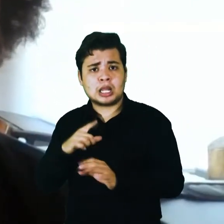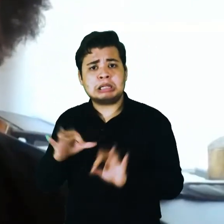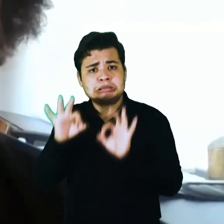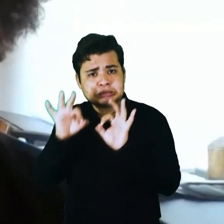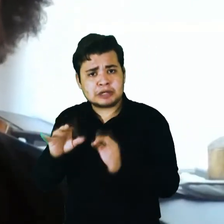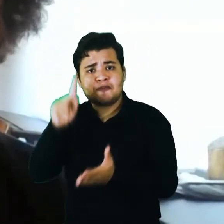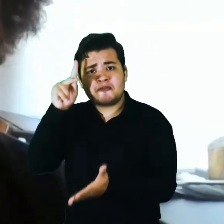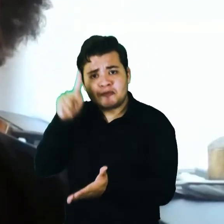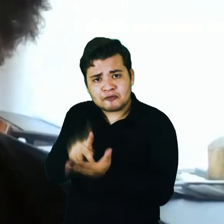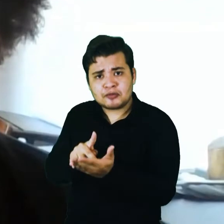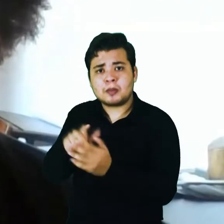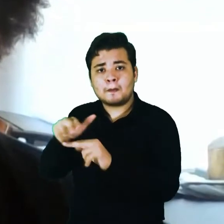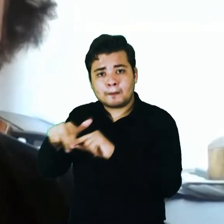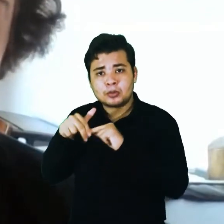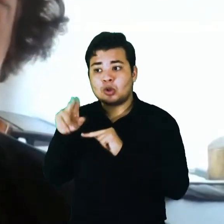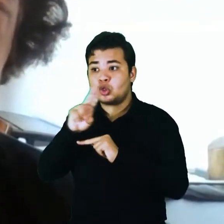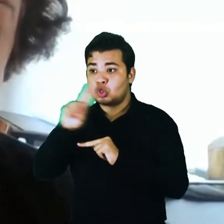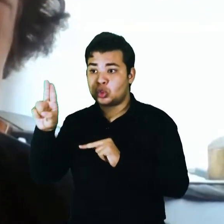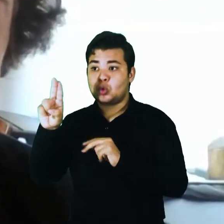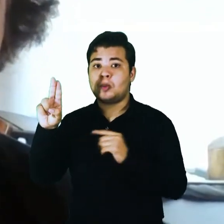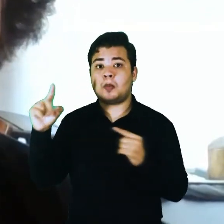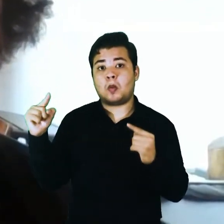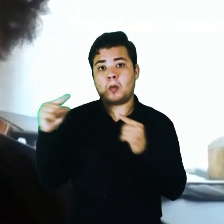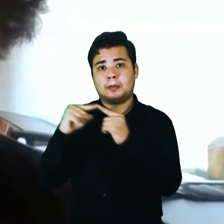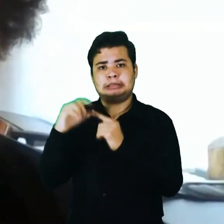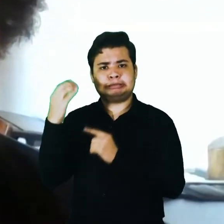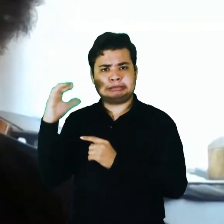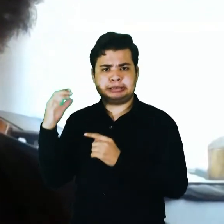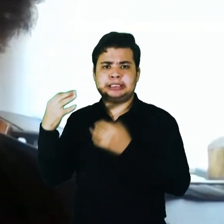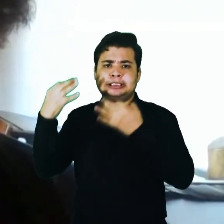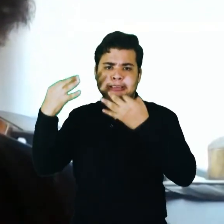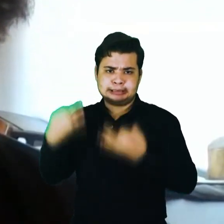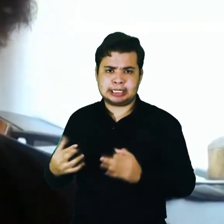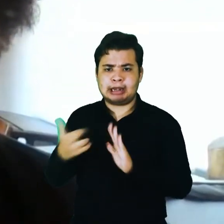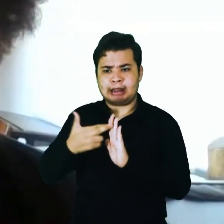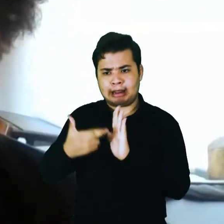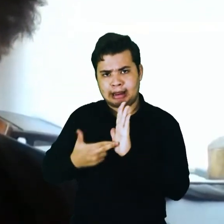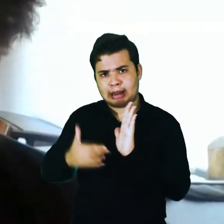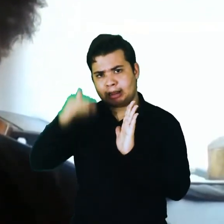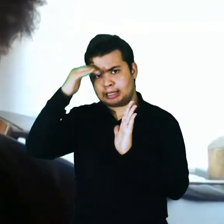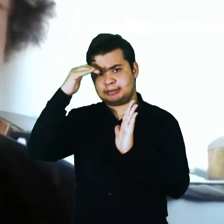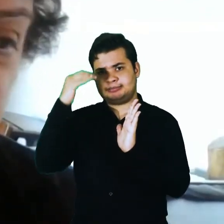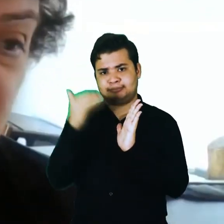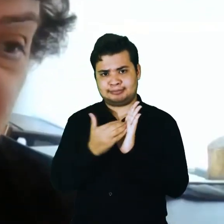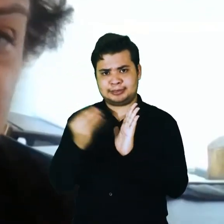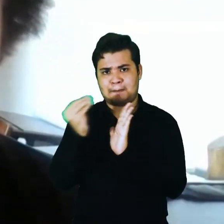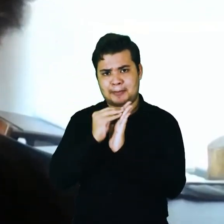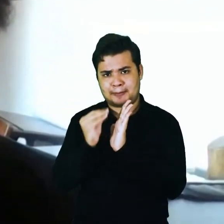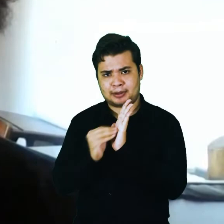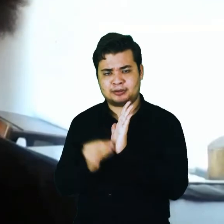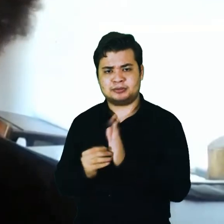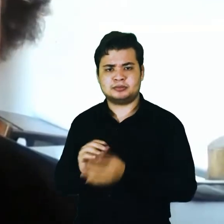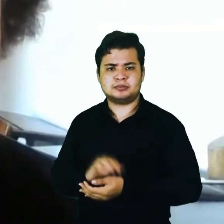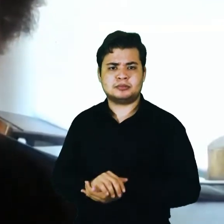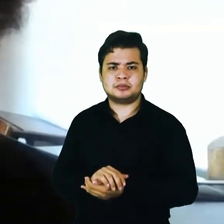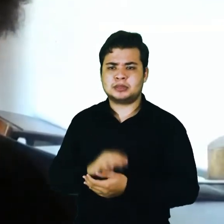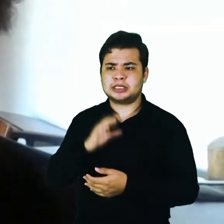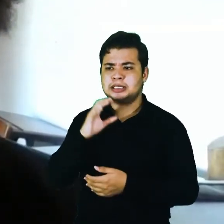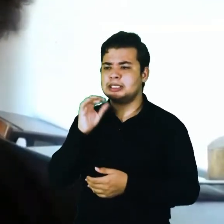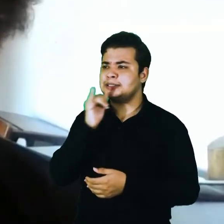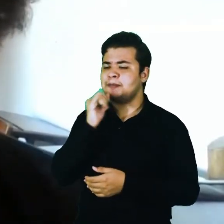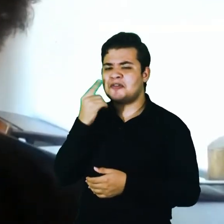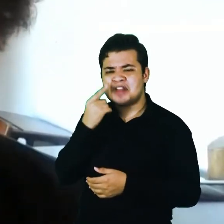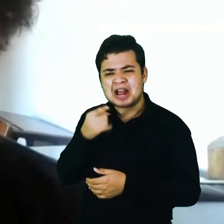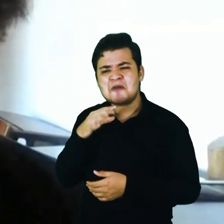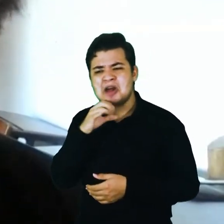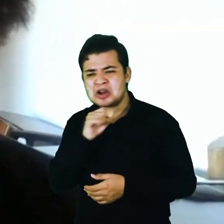né? Por esse nome cientificamente correto e que tem uma base, né? Não é simplesmente, eu acho que é